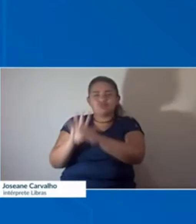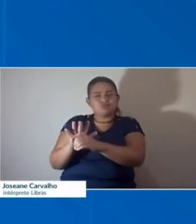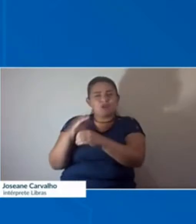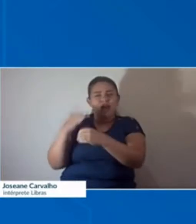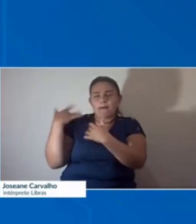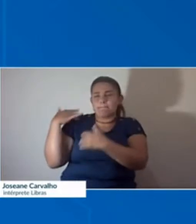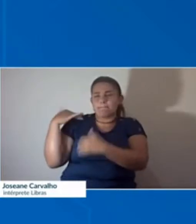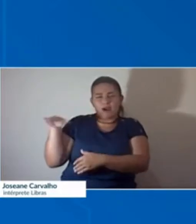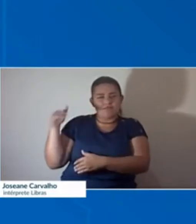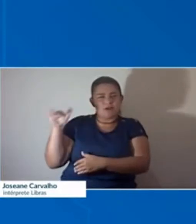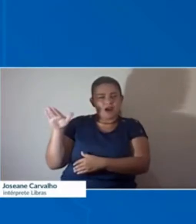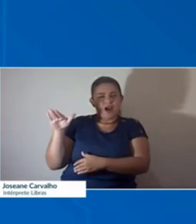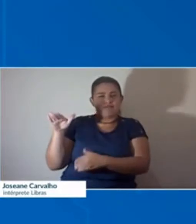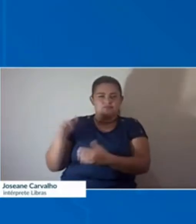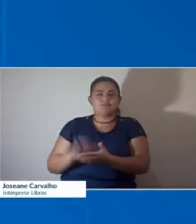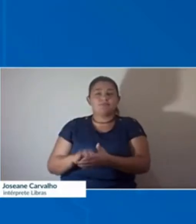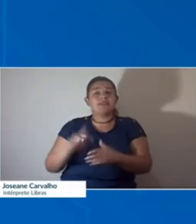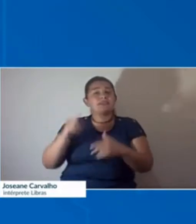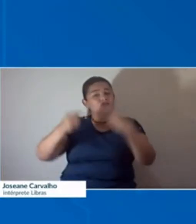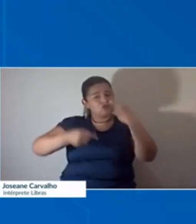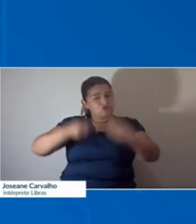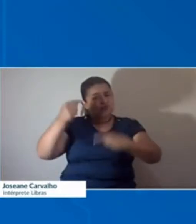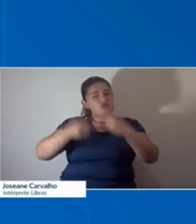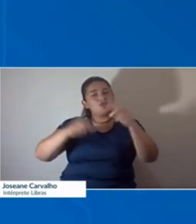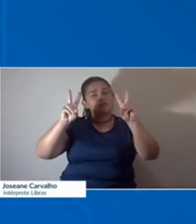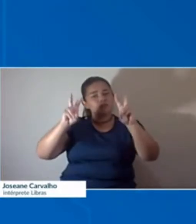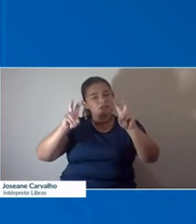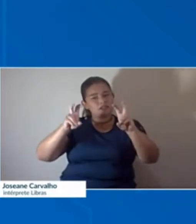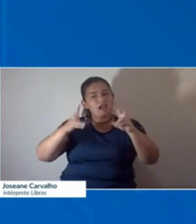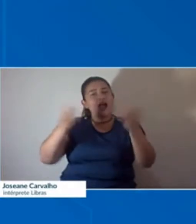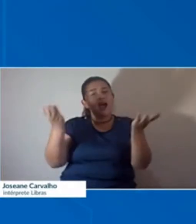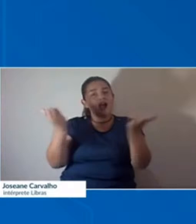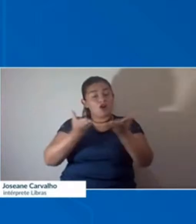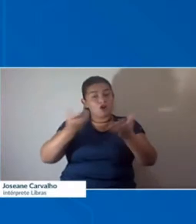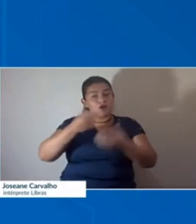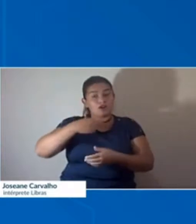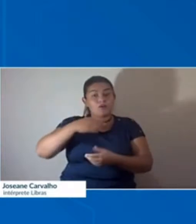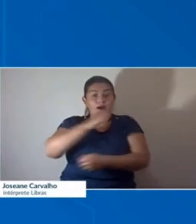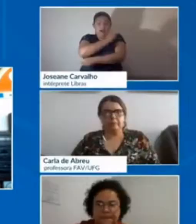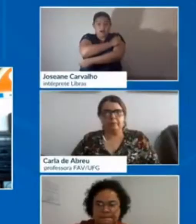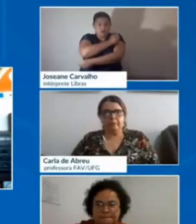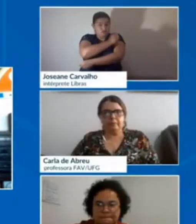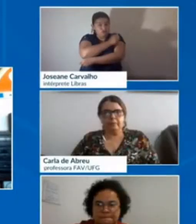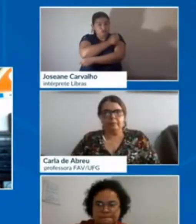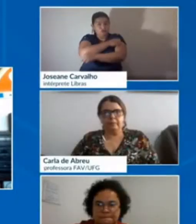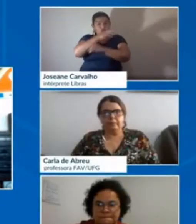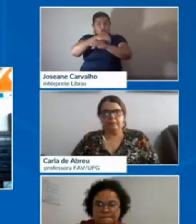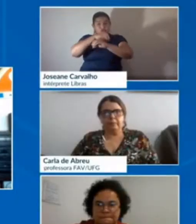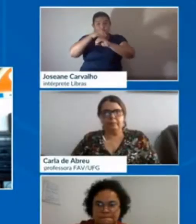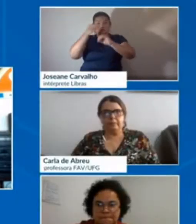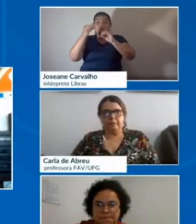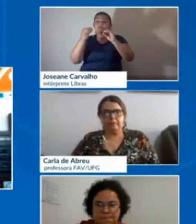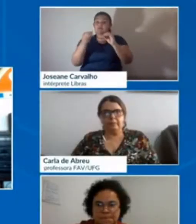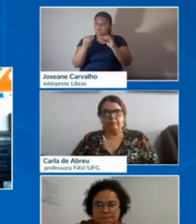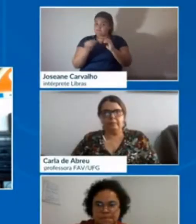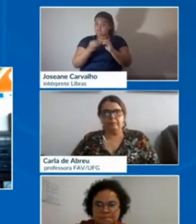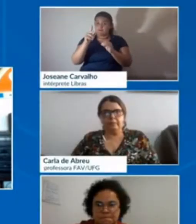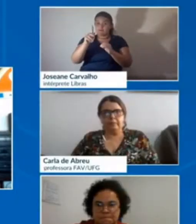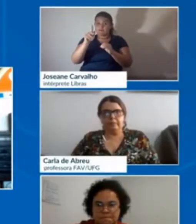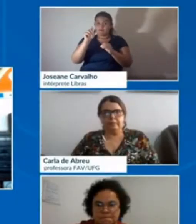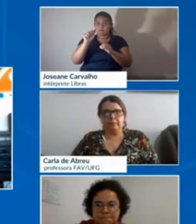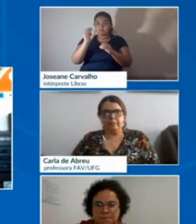áreas. E para discutirmos esse assunto, nós vamos falar agora com a estudante da Universidade Federal de Goiás, Patrícia